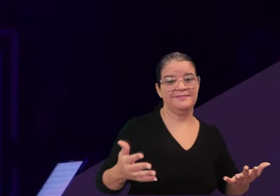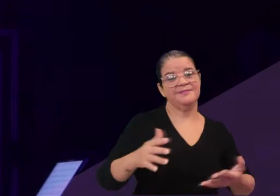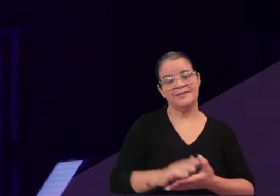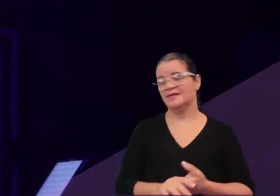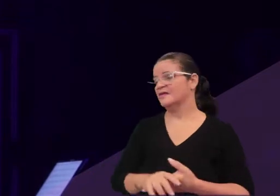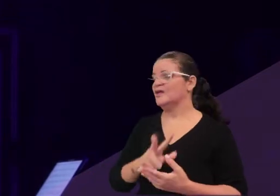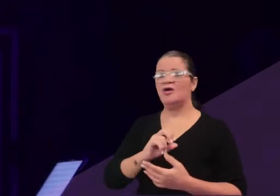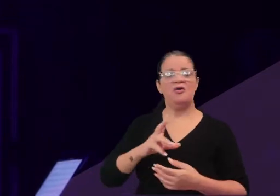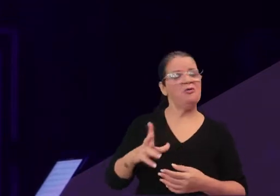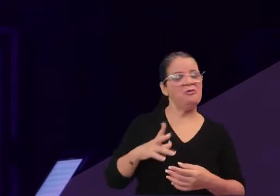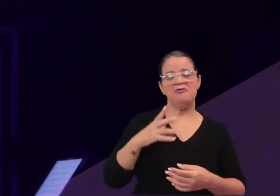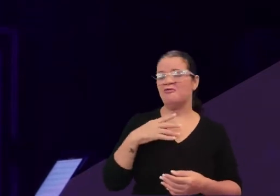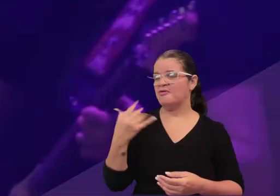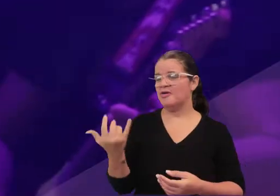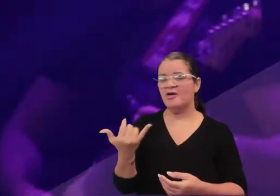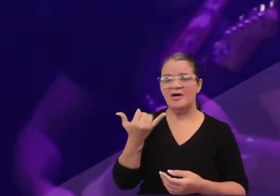mim.